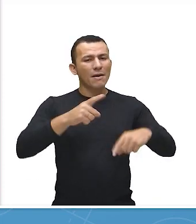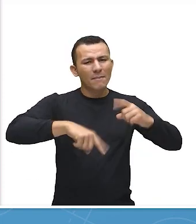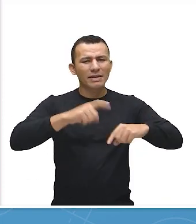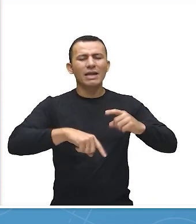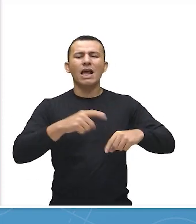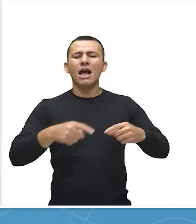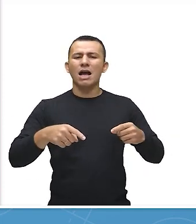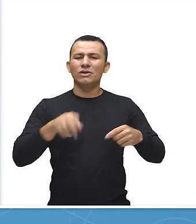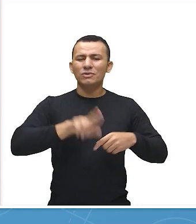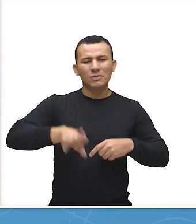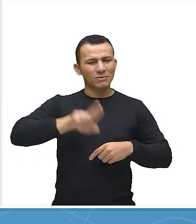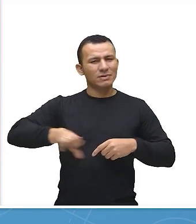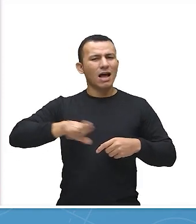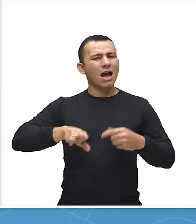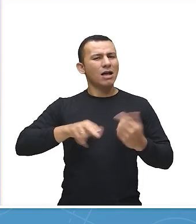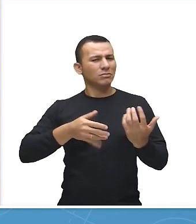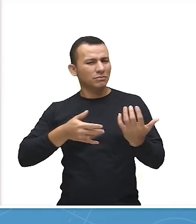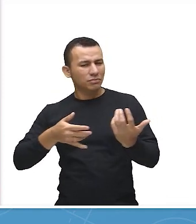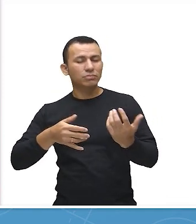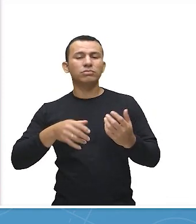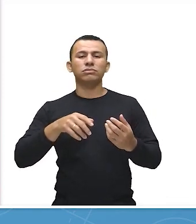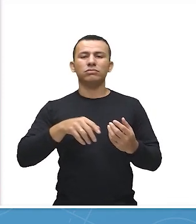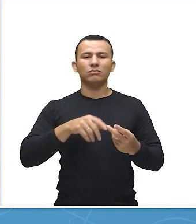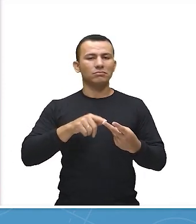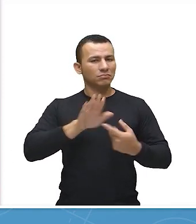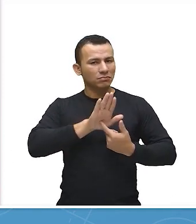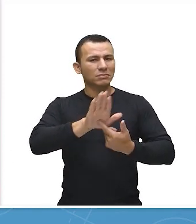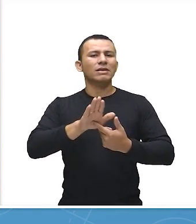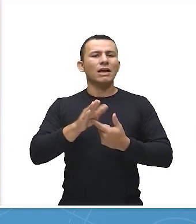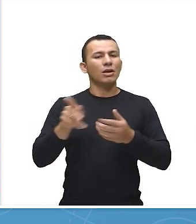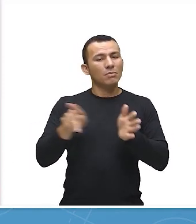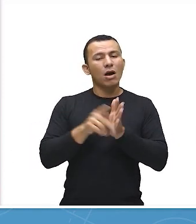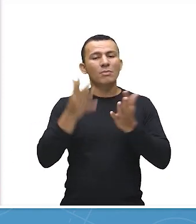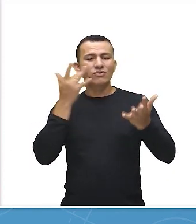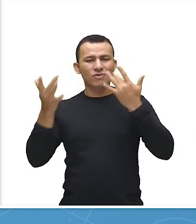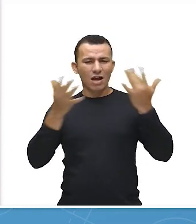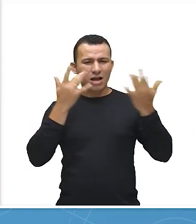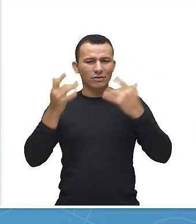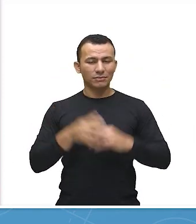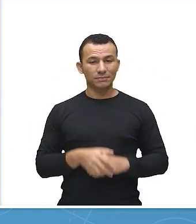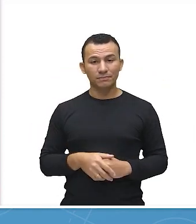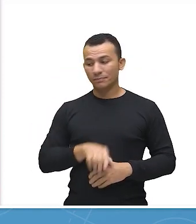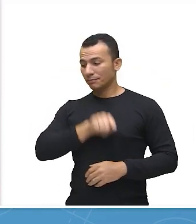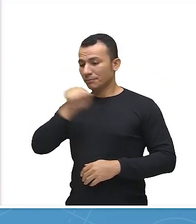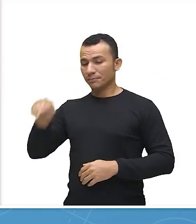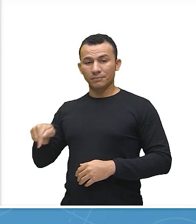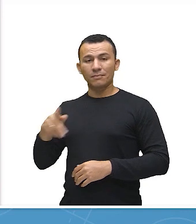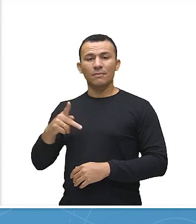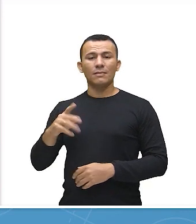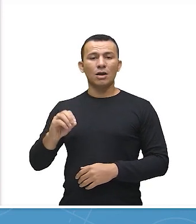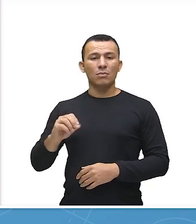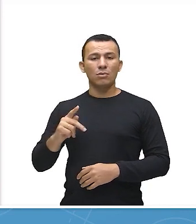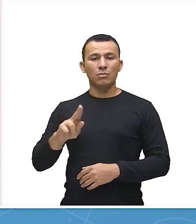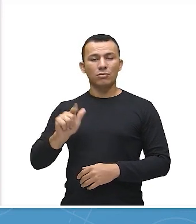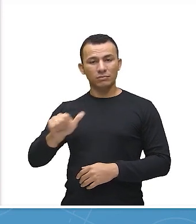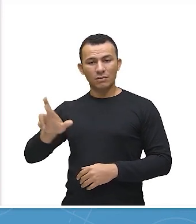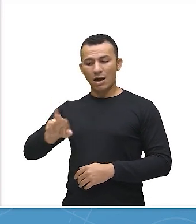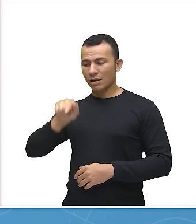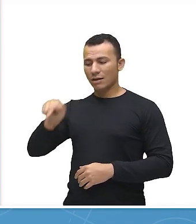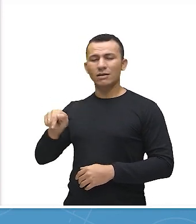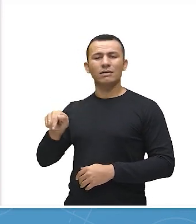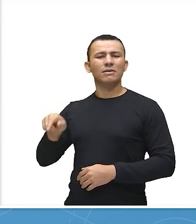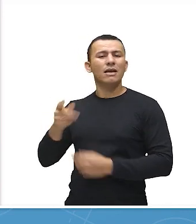a música ela pode ser classificada por alguns aspectos, tais como gênero e função. Quanto ao